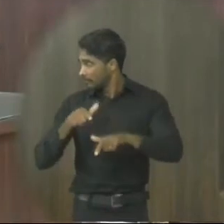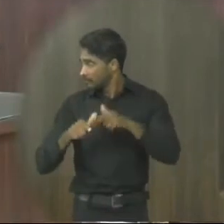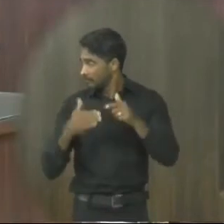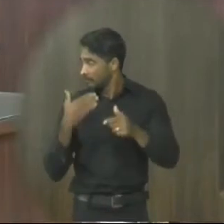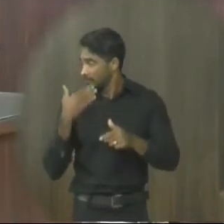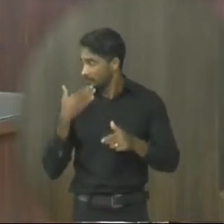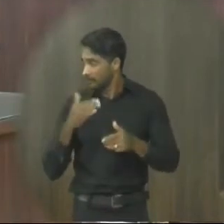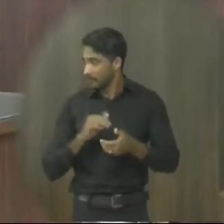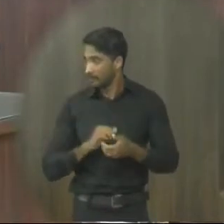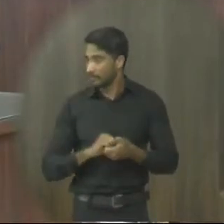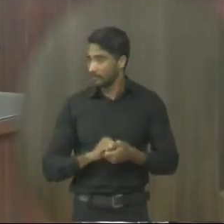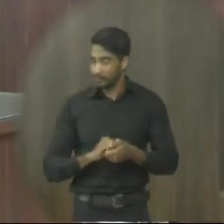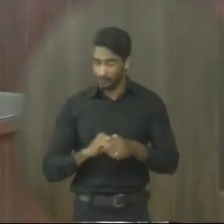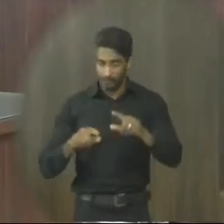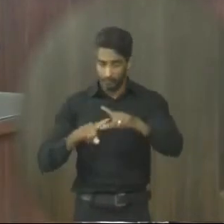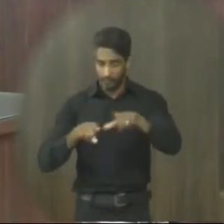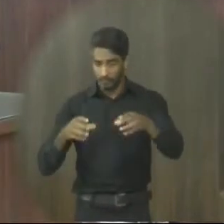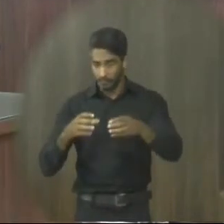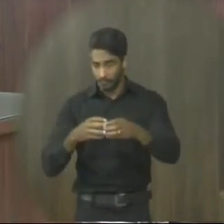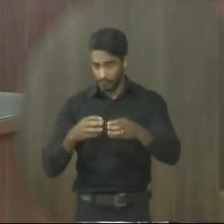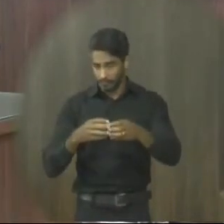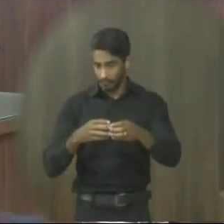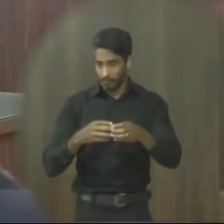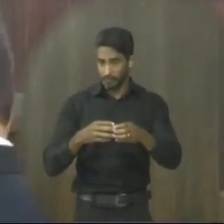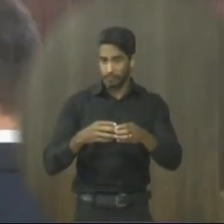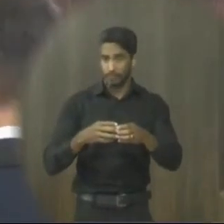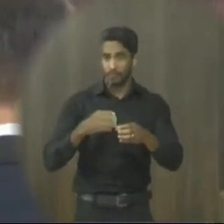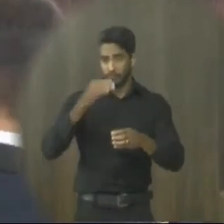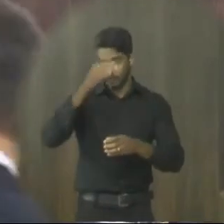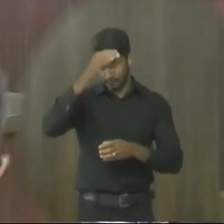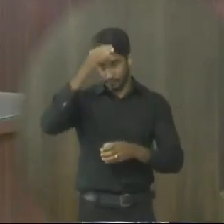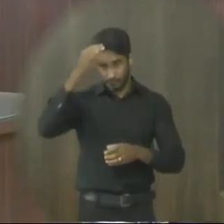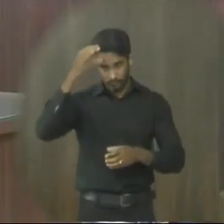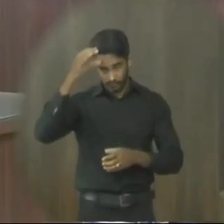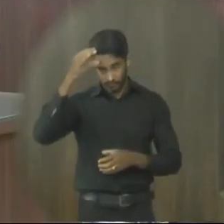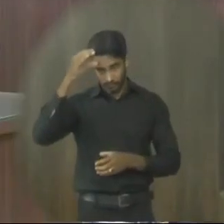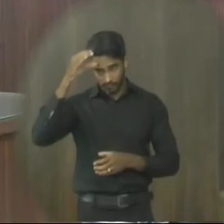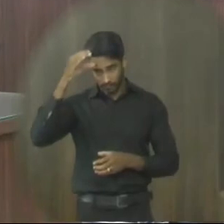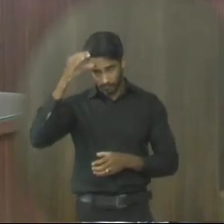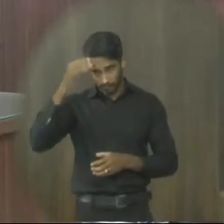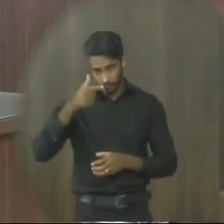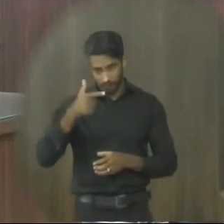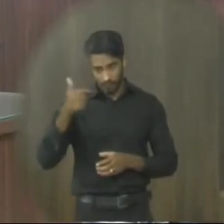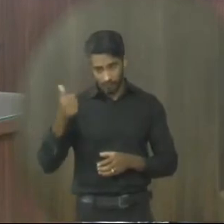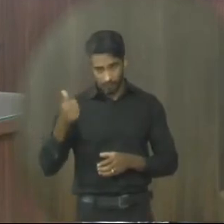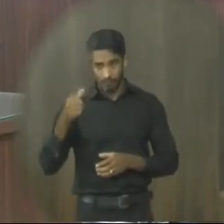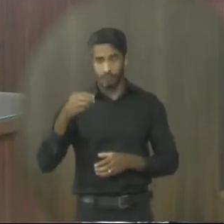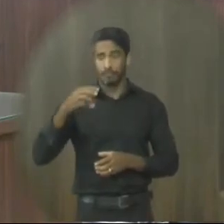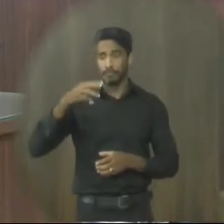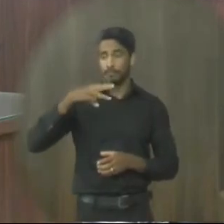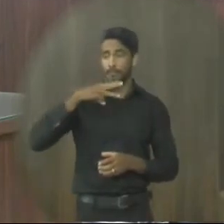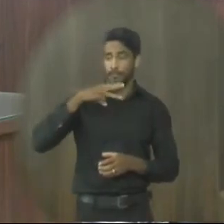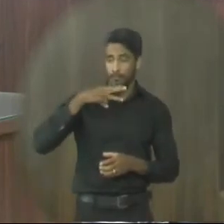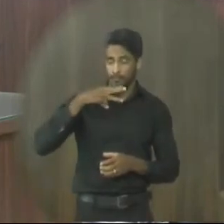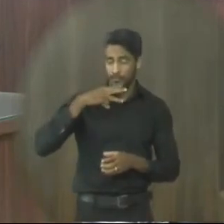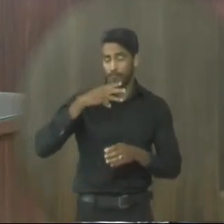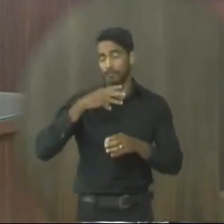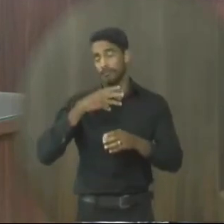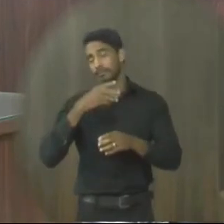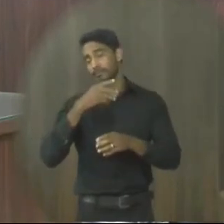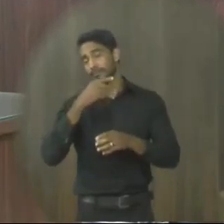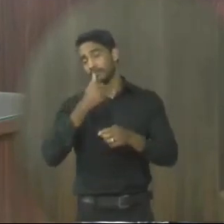solicitado. Sala de sessões da Câmara Municipal de Janaúba, 21 de março de 2022.